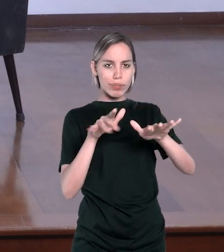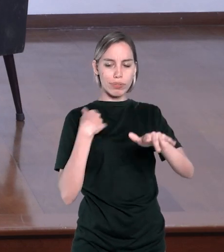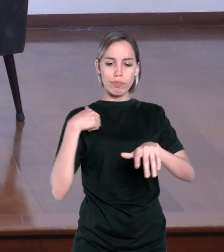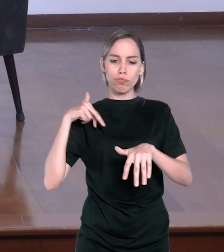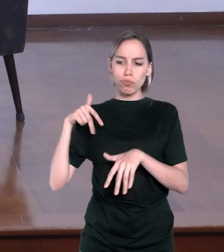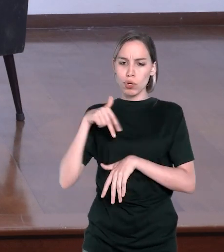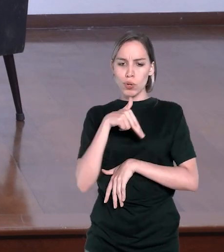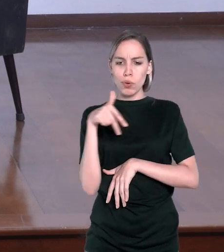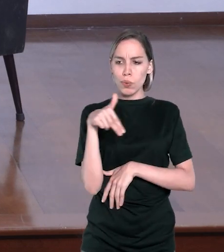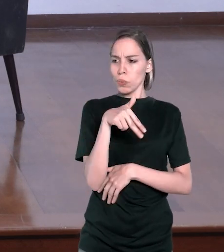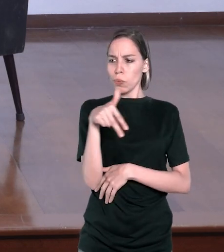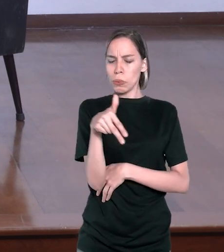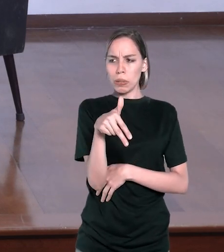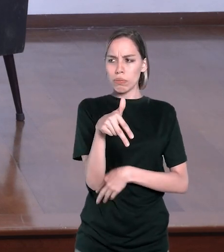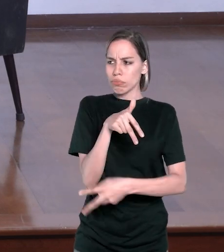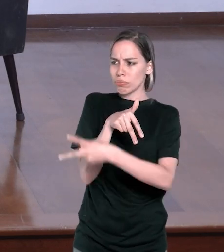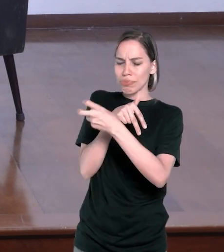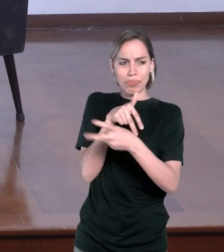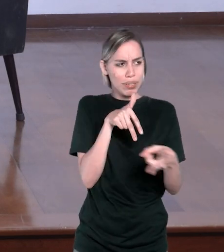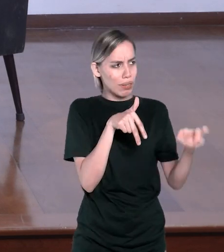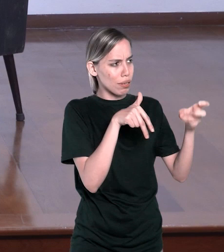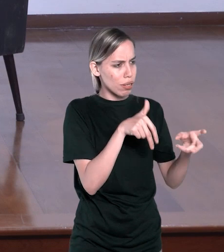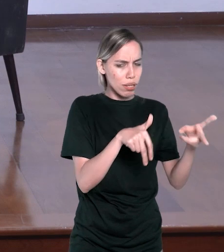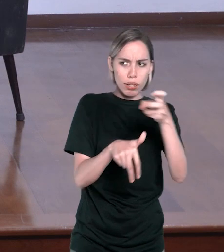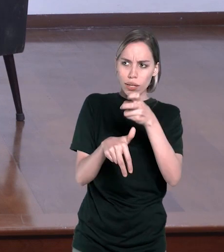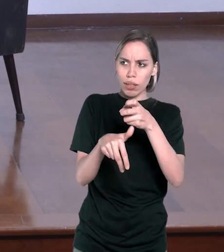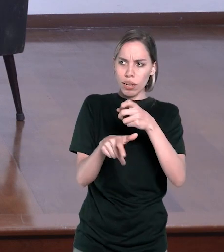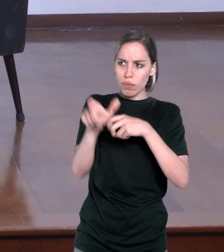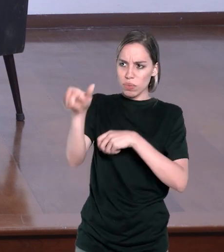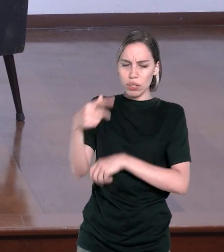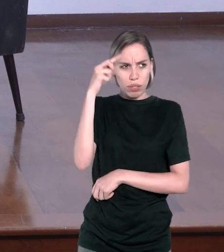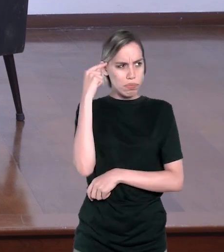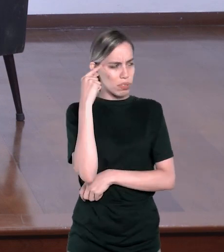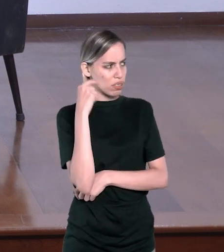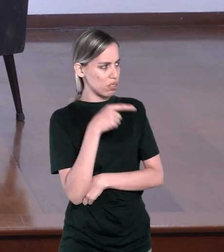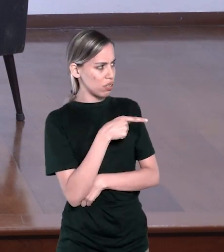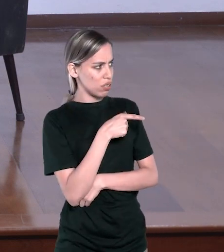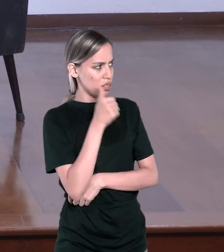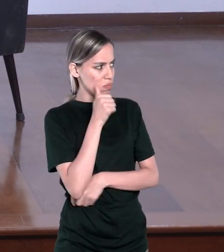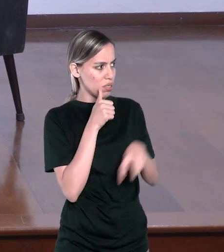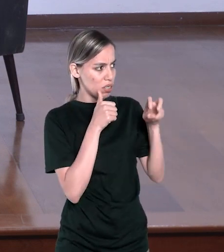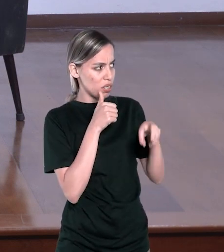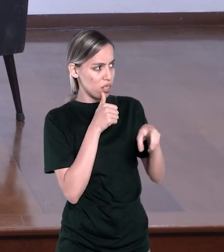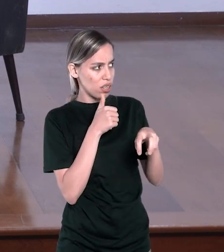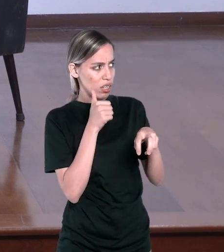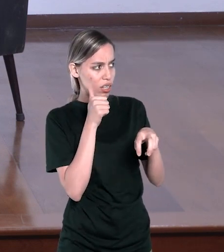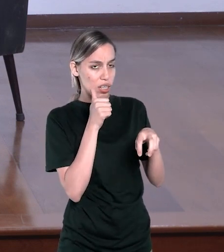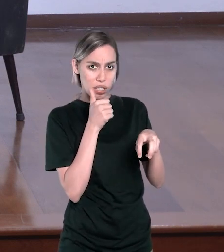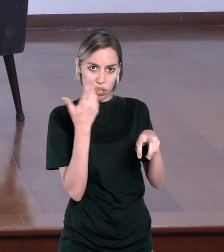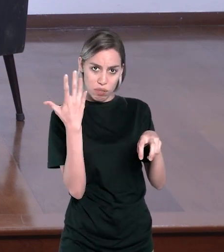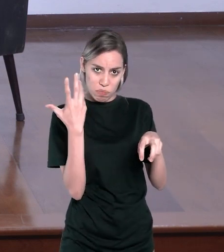percorria a cidade, os habitantes do Rio pensavam o mesmo, que uma mulher tão branca e sozinha só podia pertencer